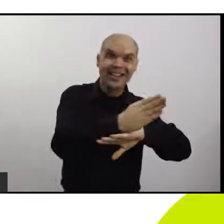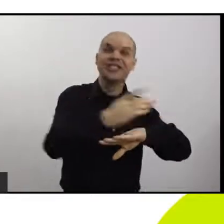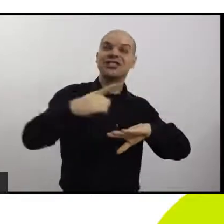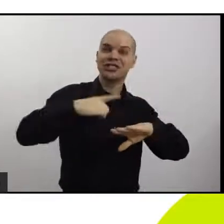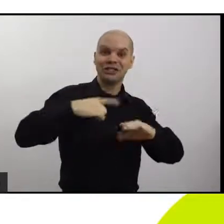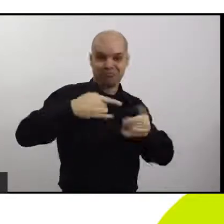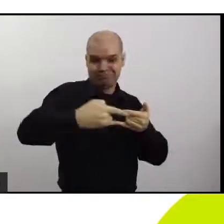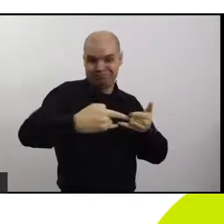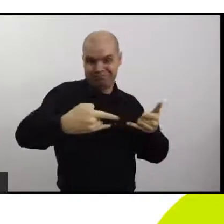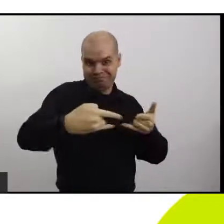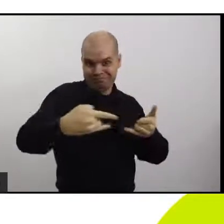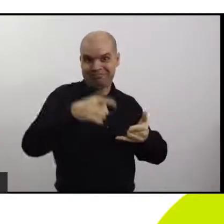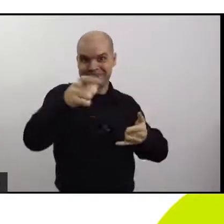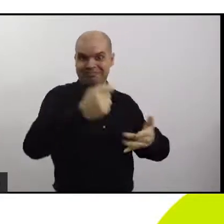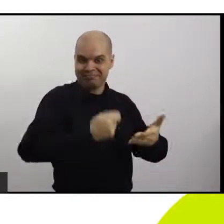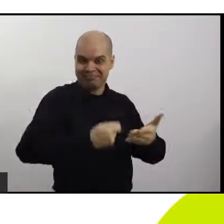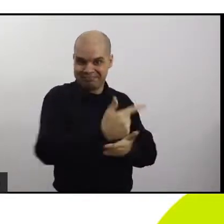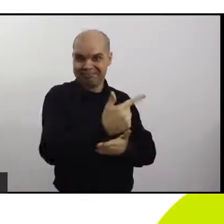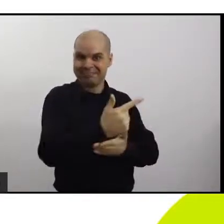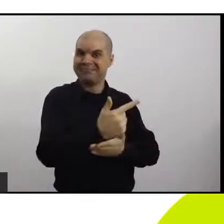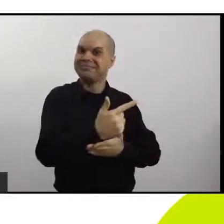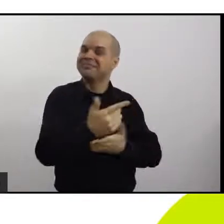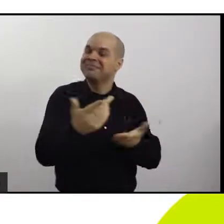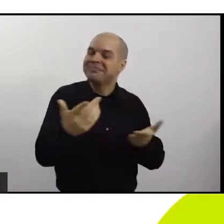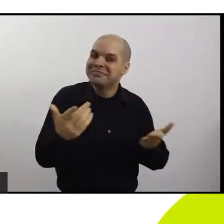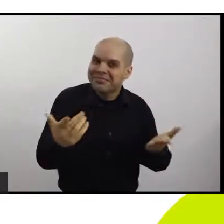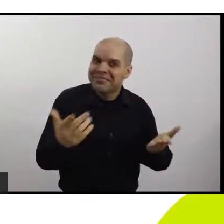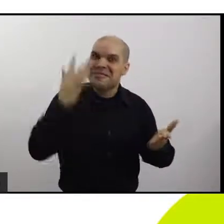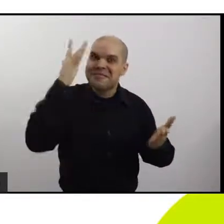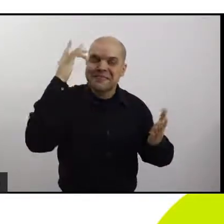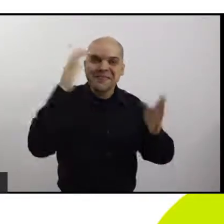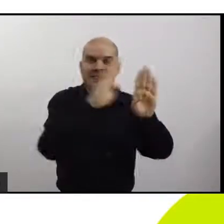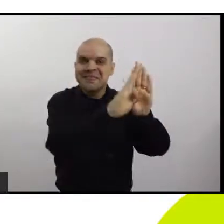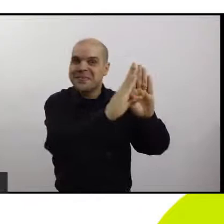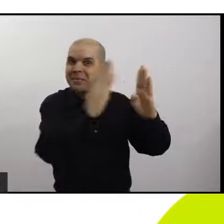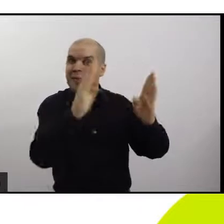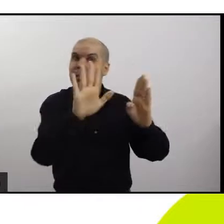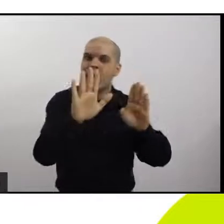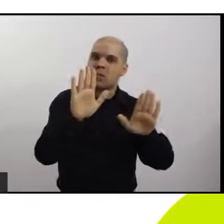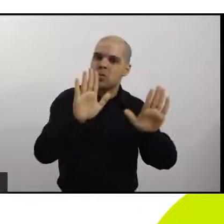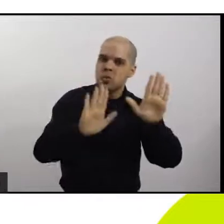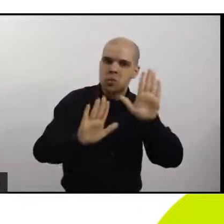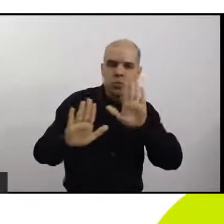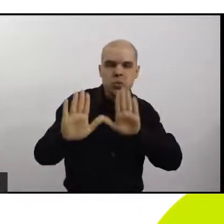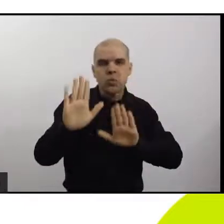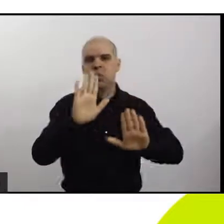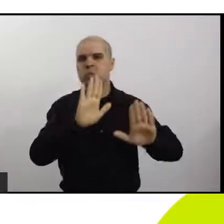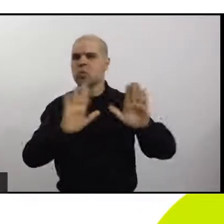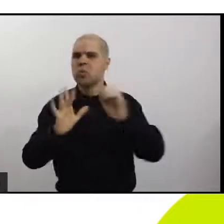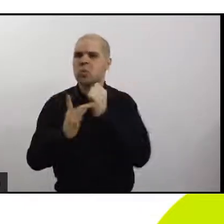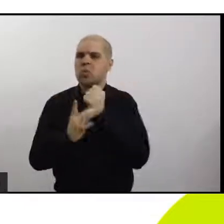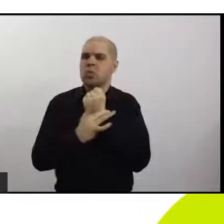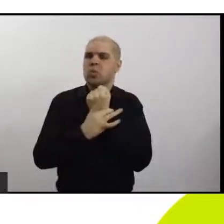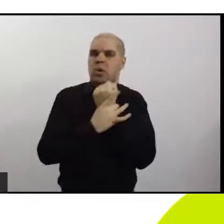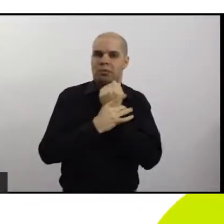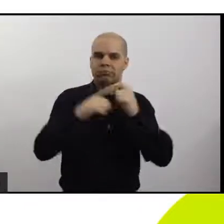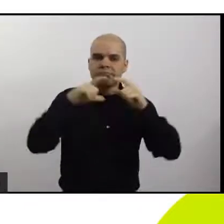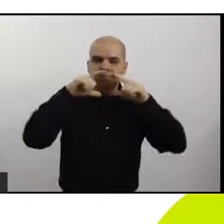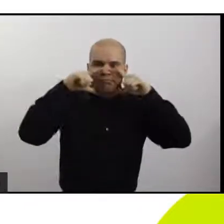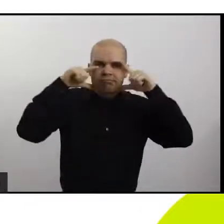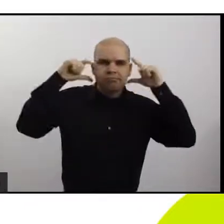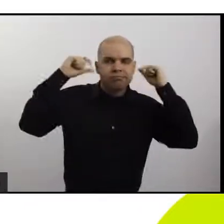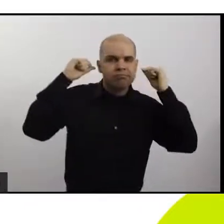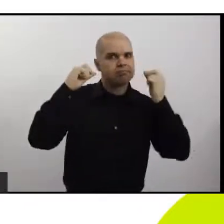a poder visitar esses espaços culturais, é muito importante, mas sempre com muita cautela, com muito cuidado, sempre com máscara, sempre